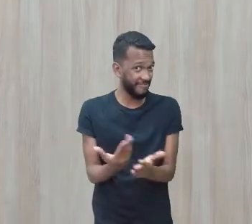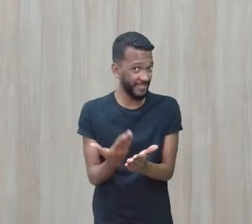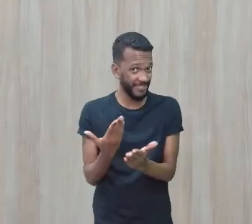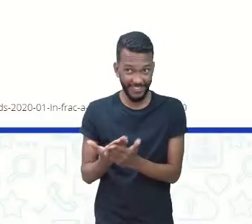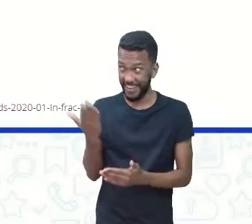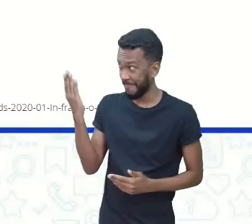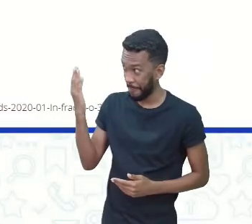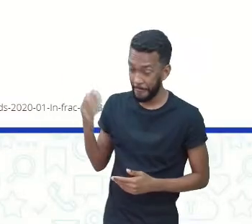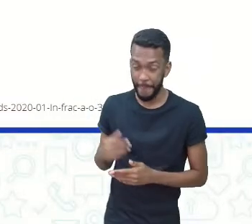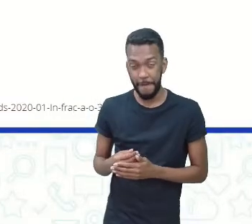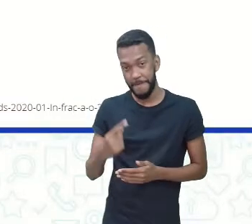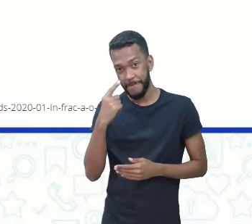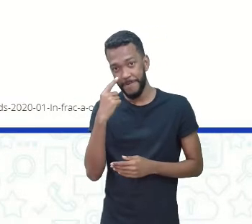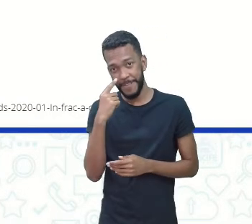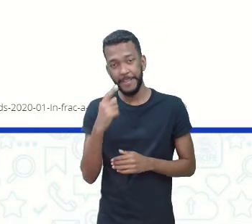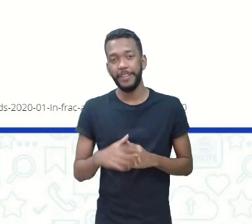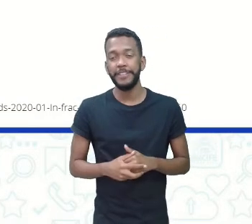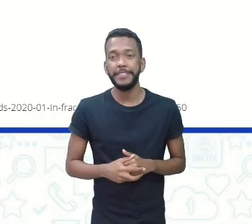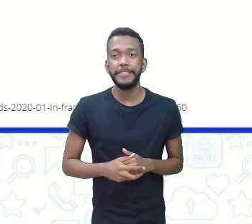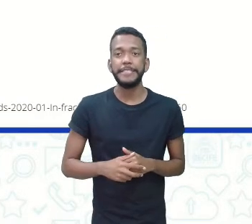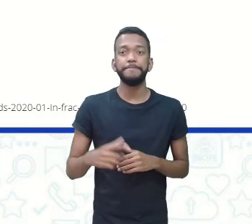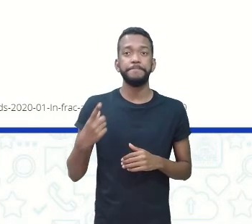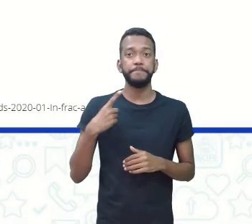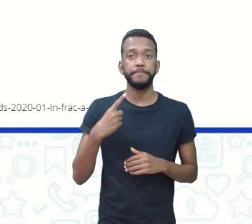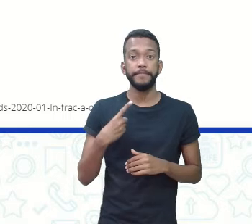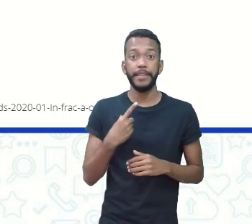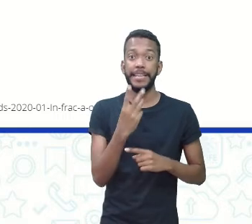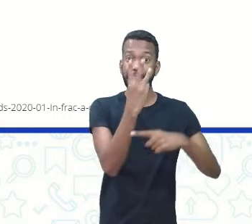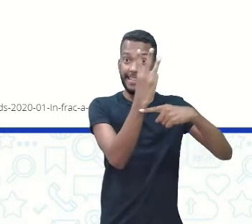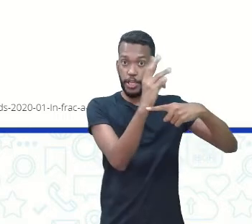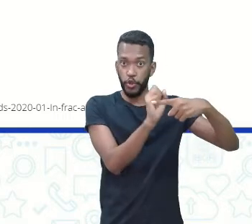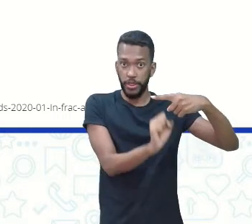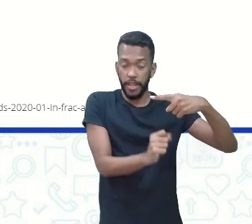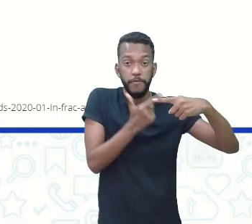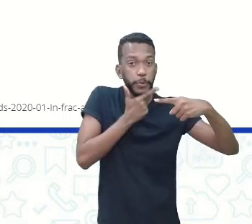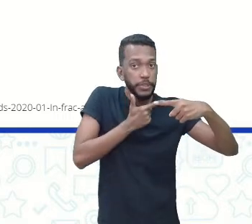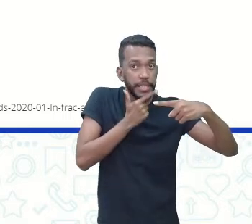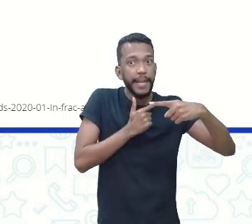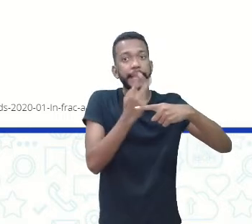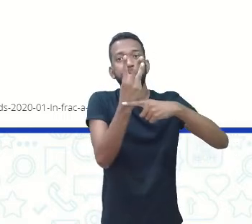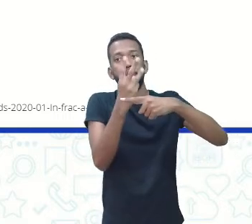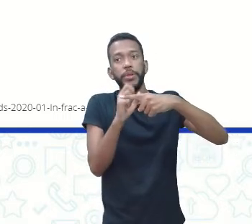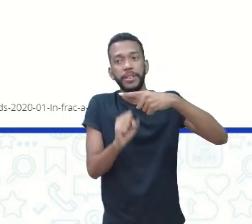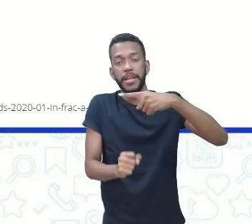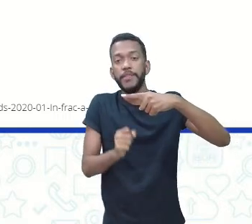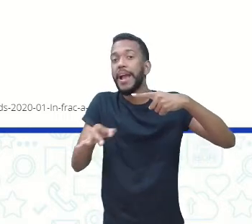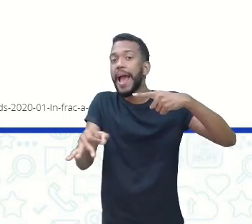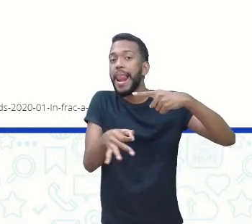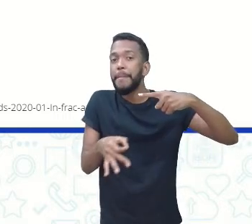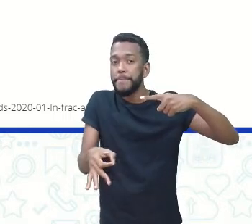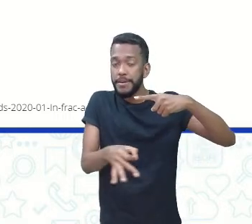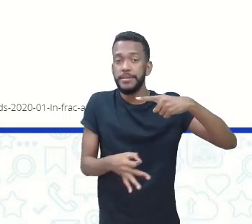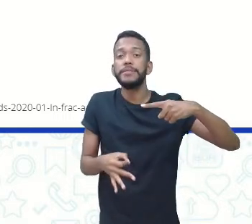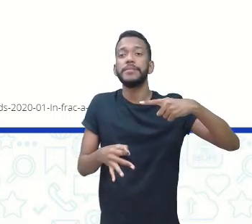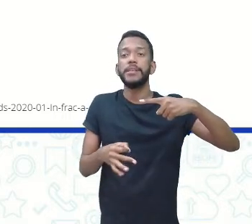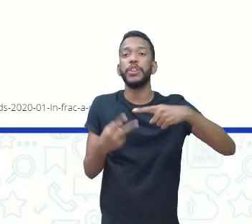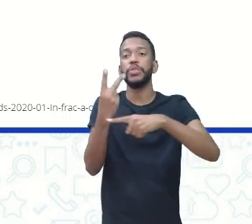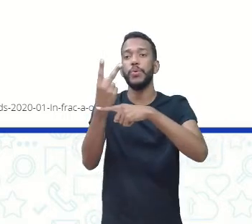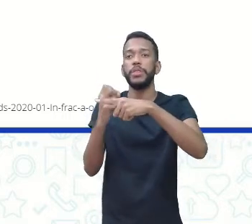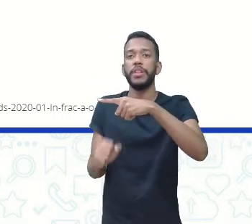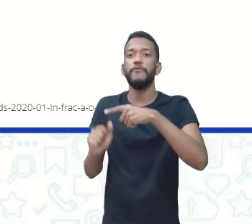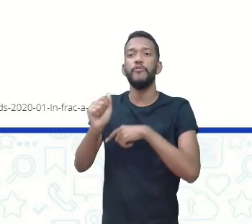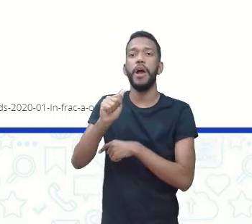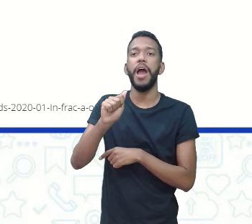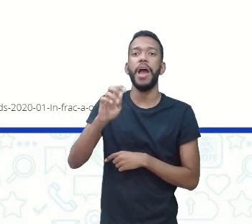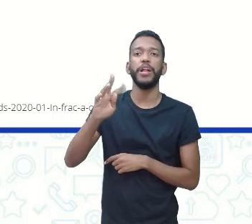Aqui a gente tem, ó, 3/8 de mussarela, 3/8 de calabresa e 2/8 de atum. Então, basicamente, o que é